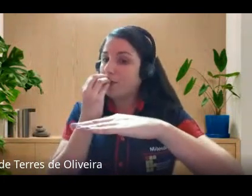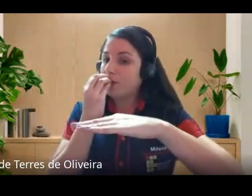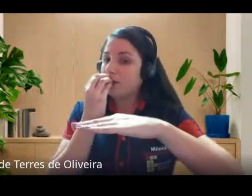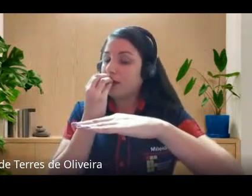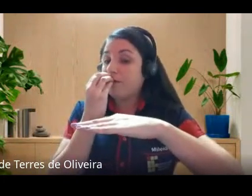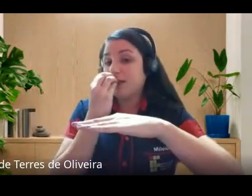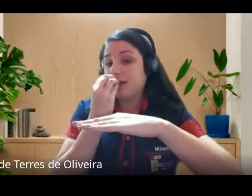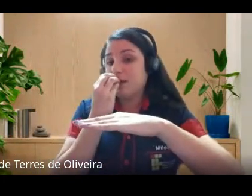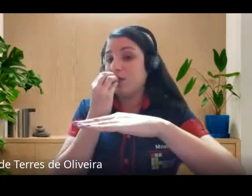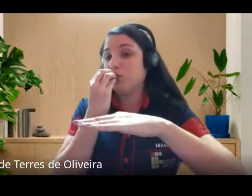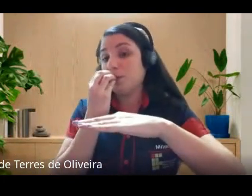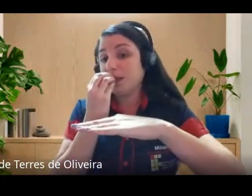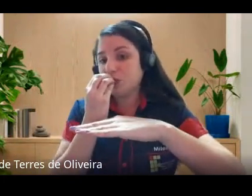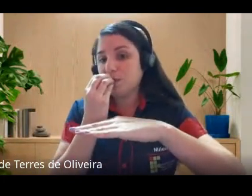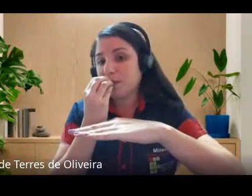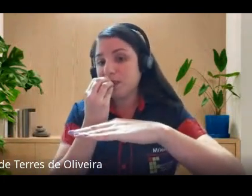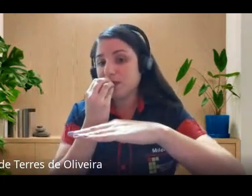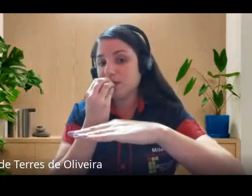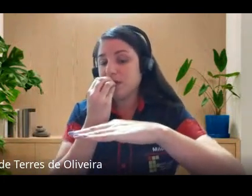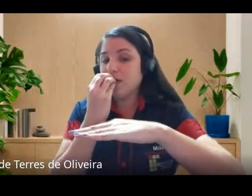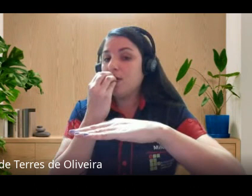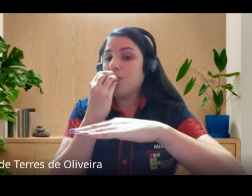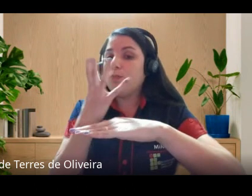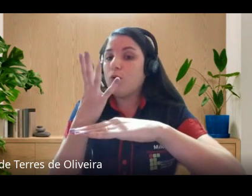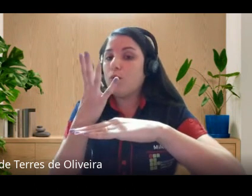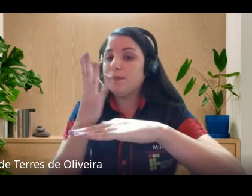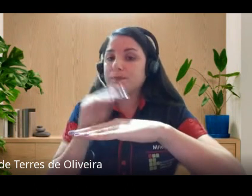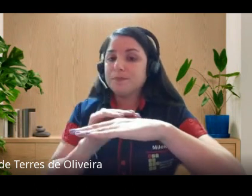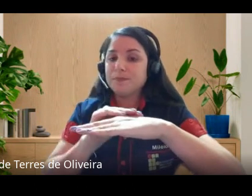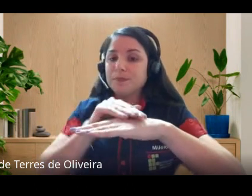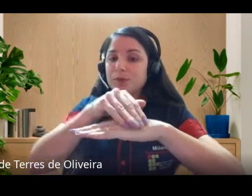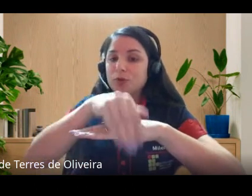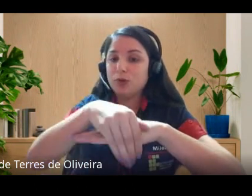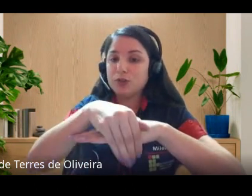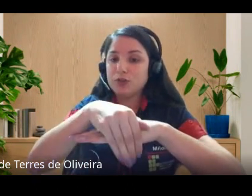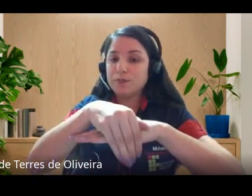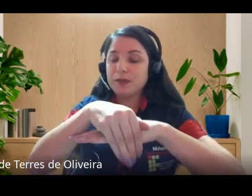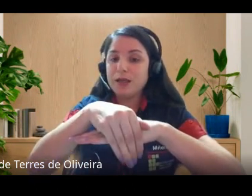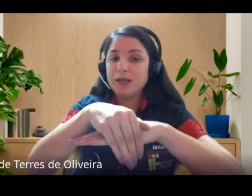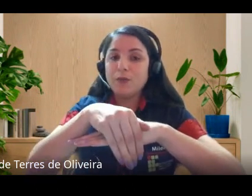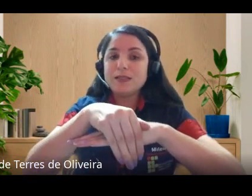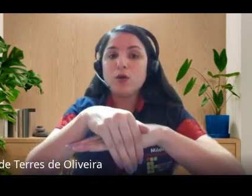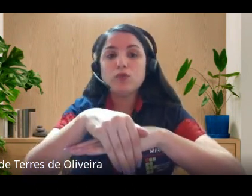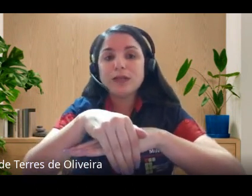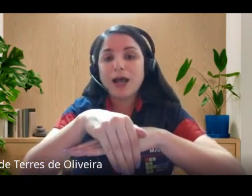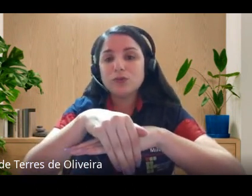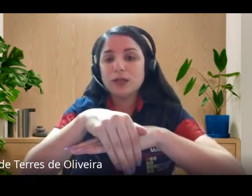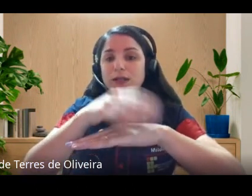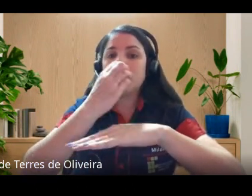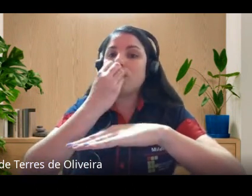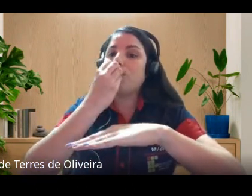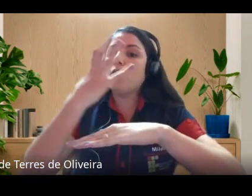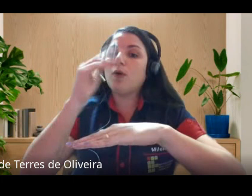minha boca, vai ter a minha mão dominante, minha mão ativa. Boa noite. Então, esse contato,